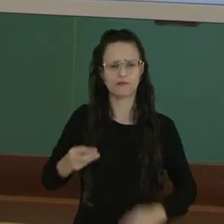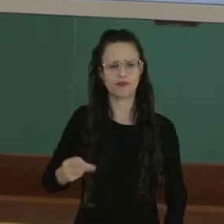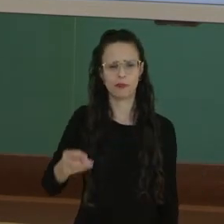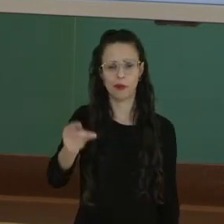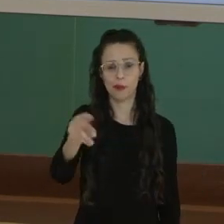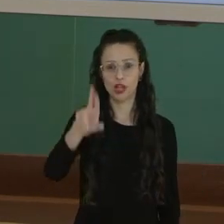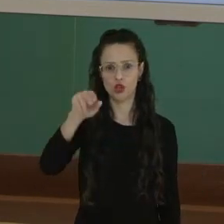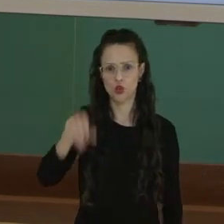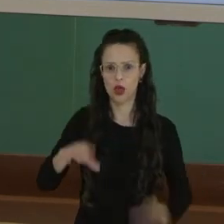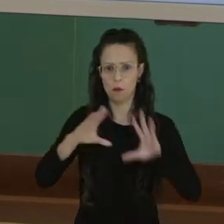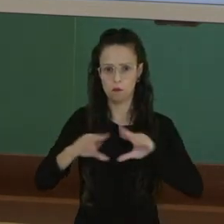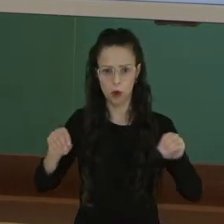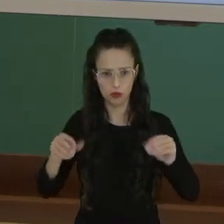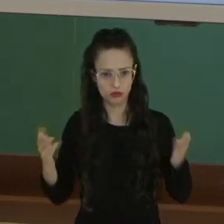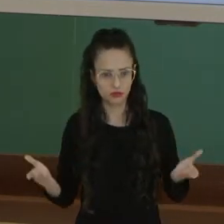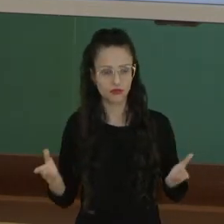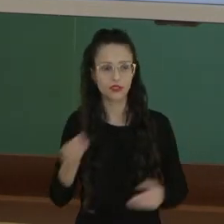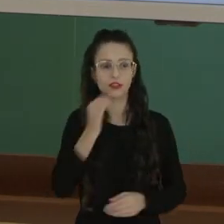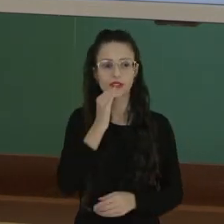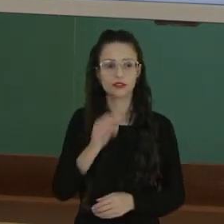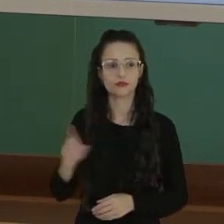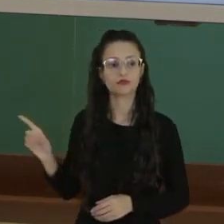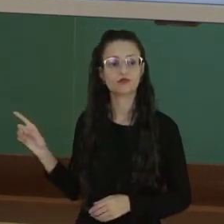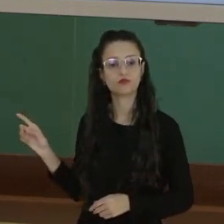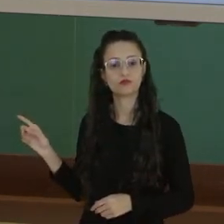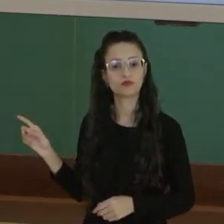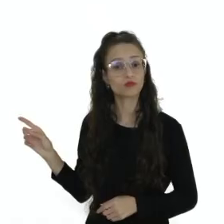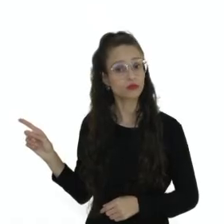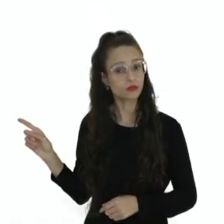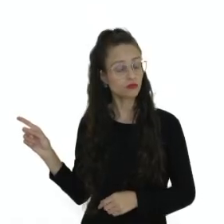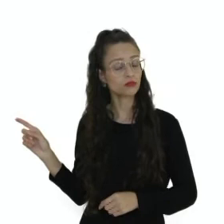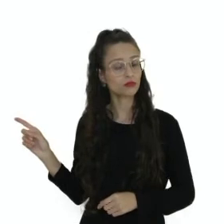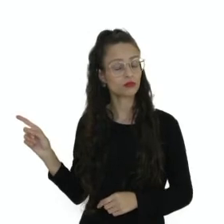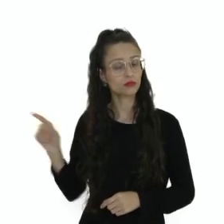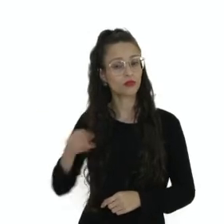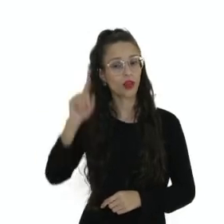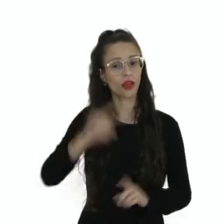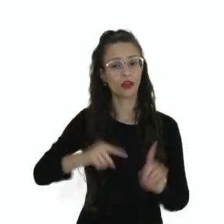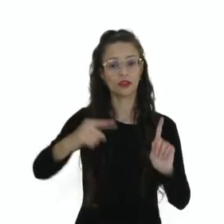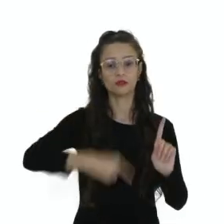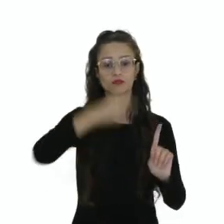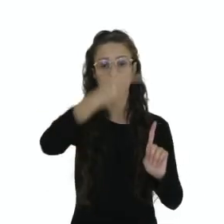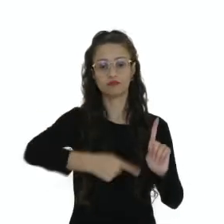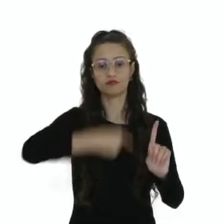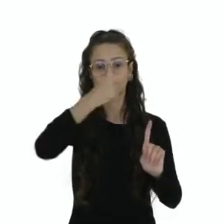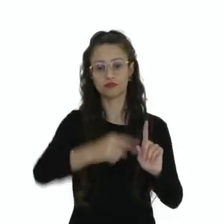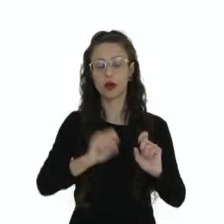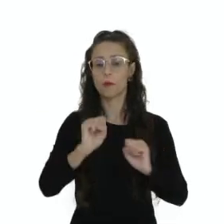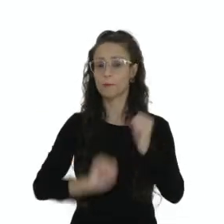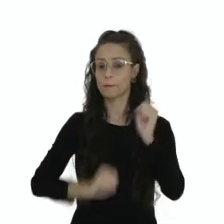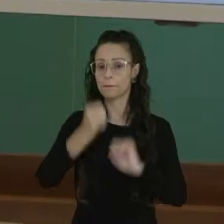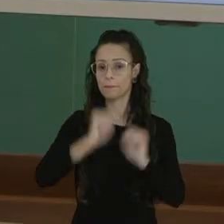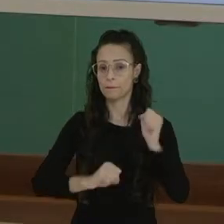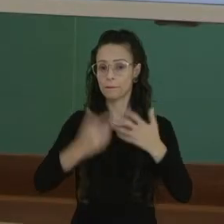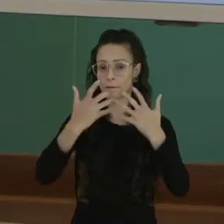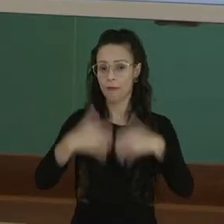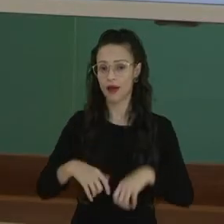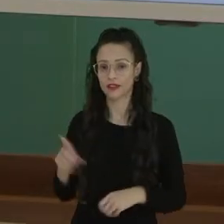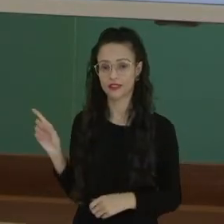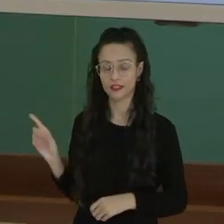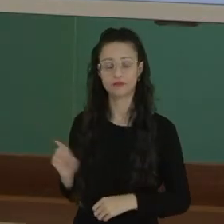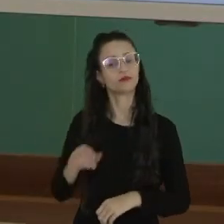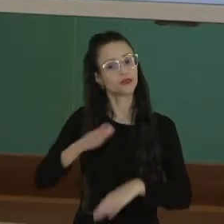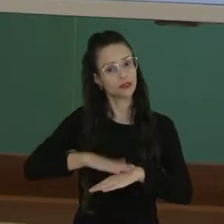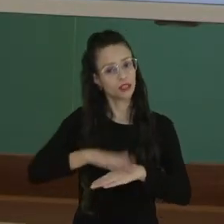ser carregada? Tem um exemplo aqui, ó. Isso aqui é uma possível máquina disto. Bem, eu vou dar um tempinho